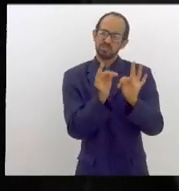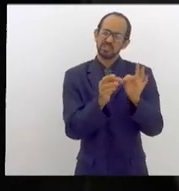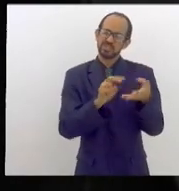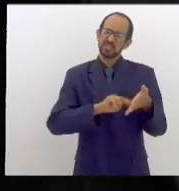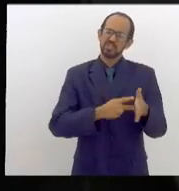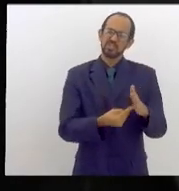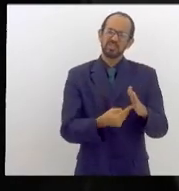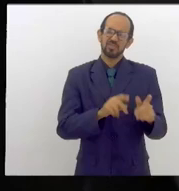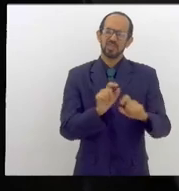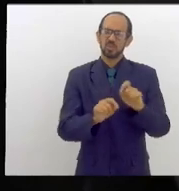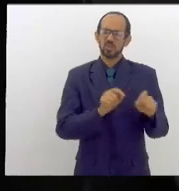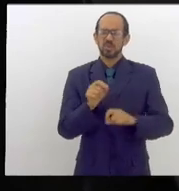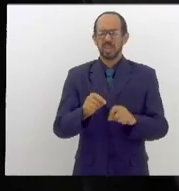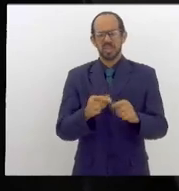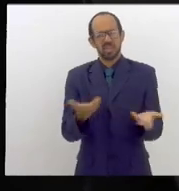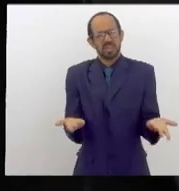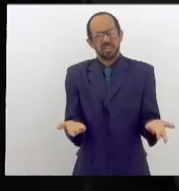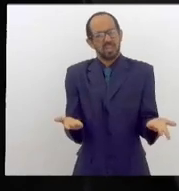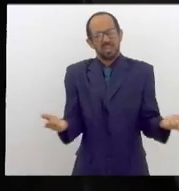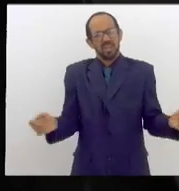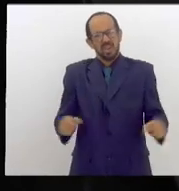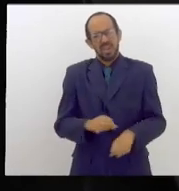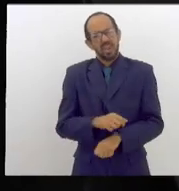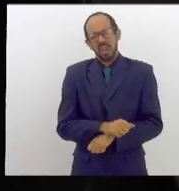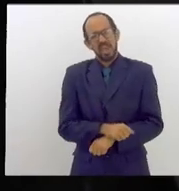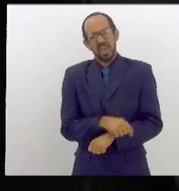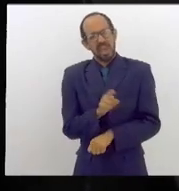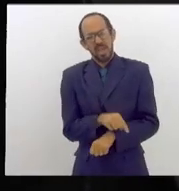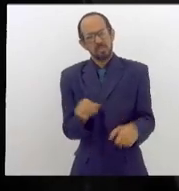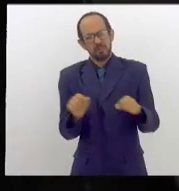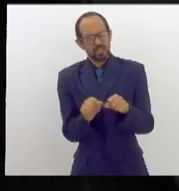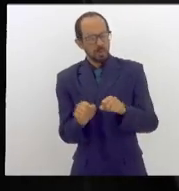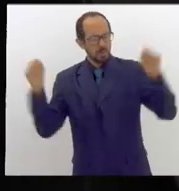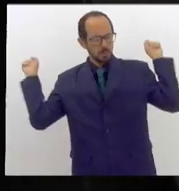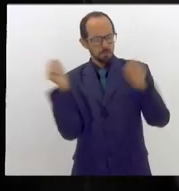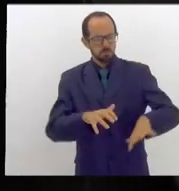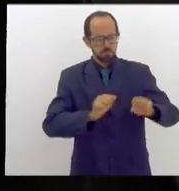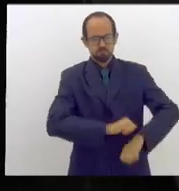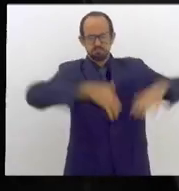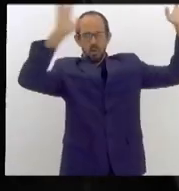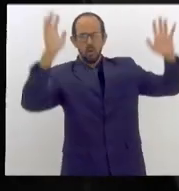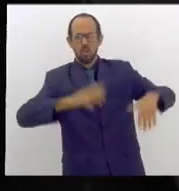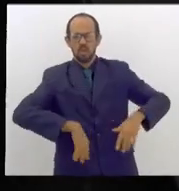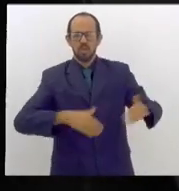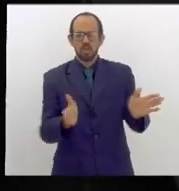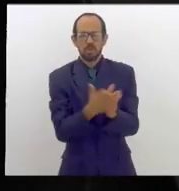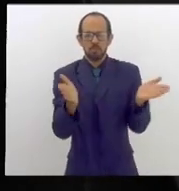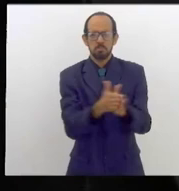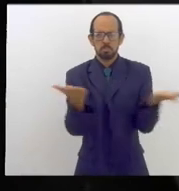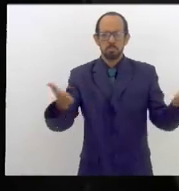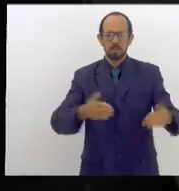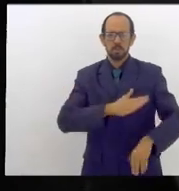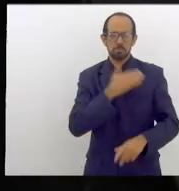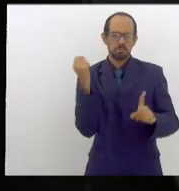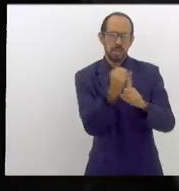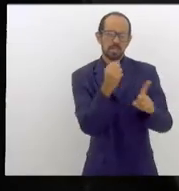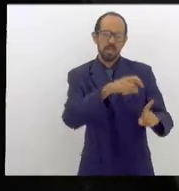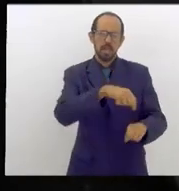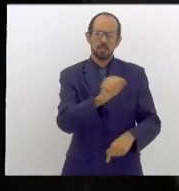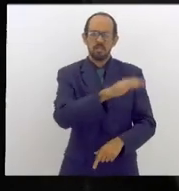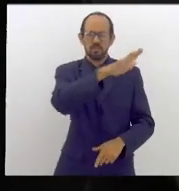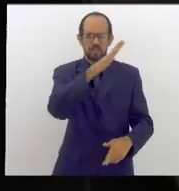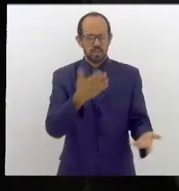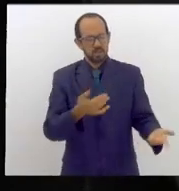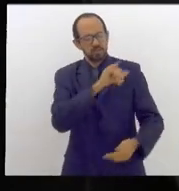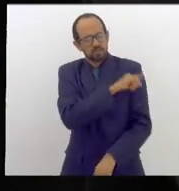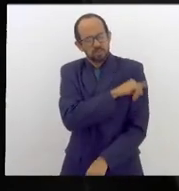de Ari o aumento no investimento de segurança é para tiro porrada e bomba do povo pobre dos territórios periféricos de favela do Rio de Janeiro Então é por